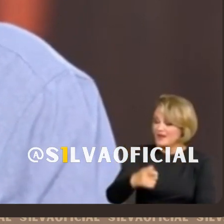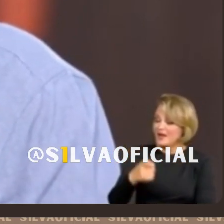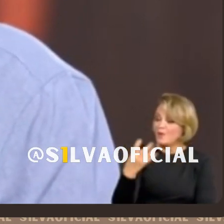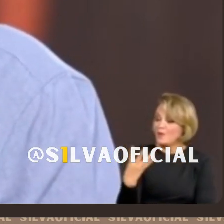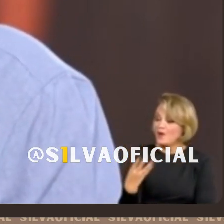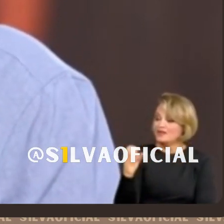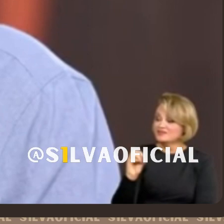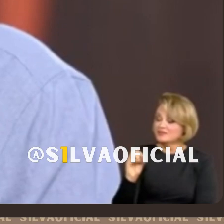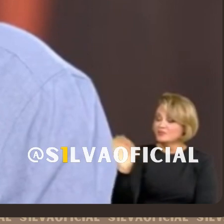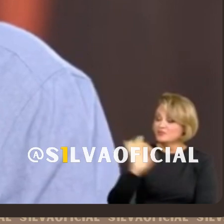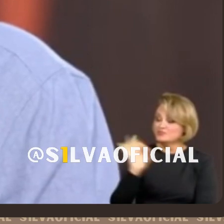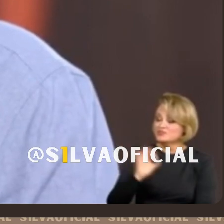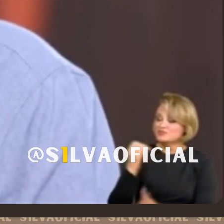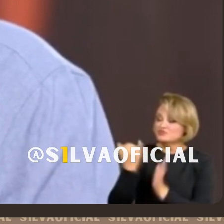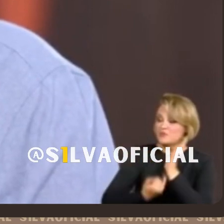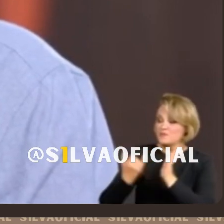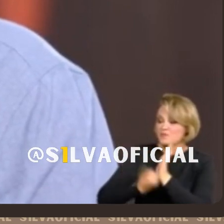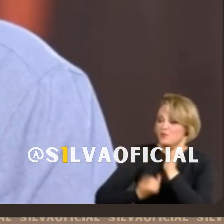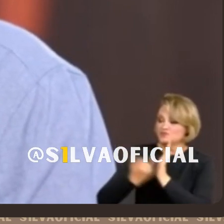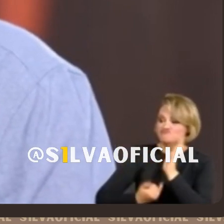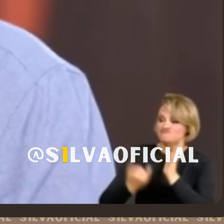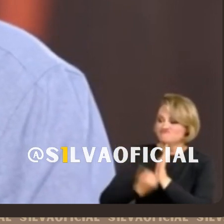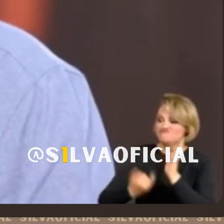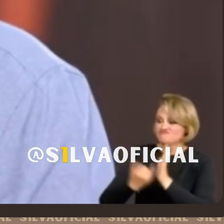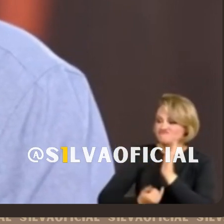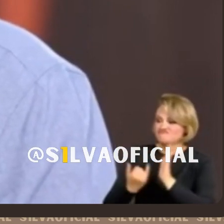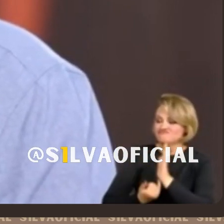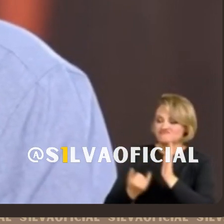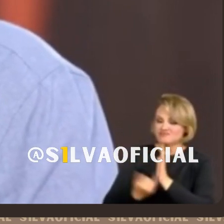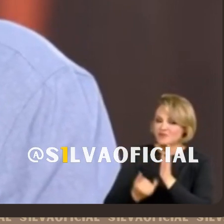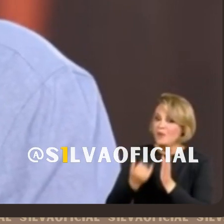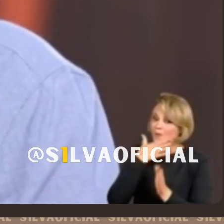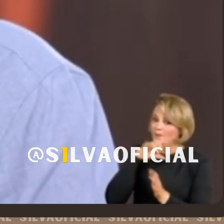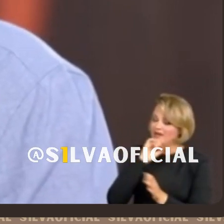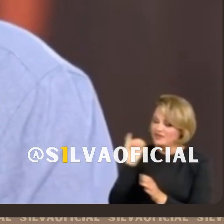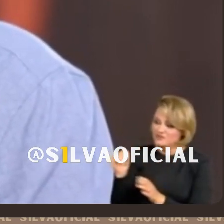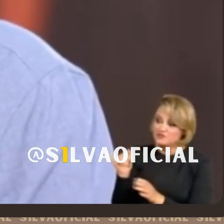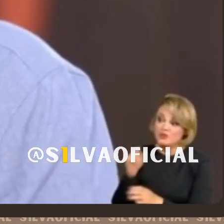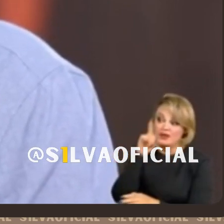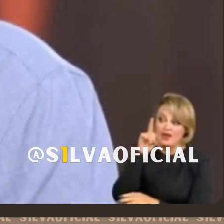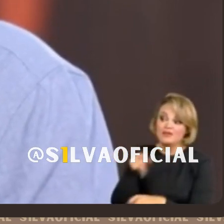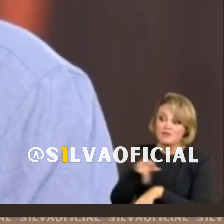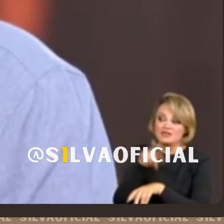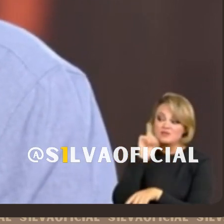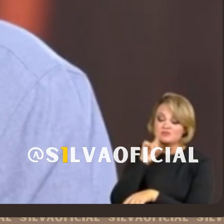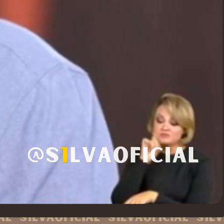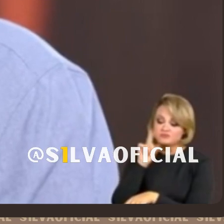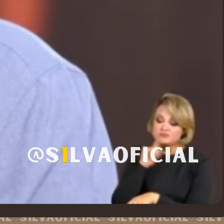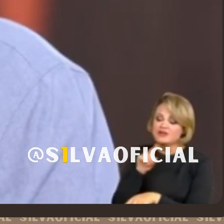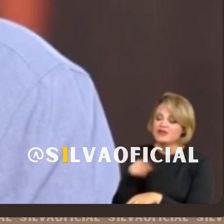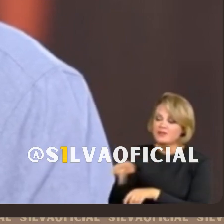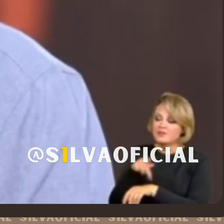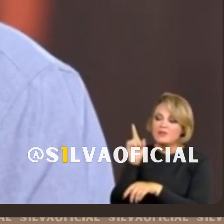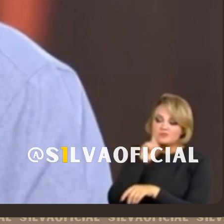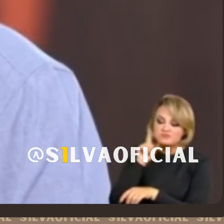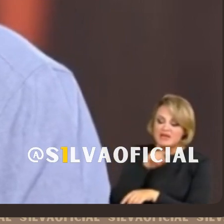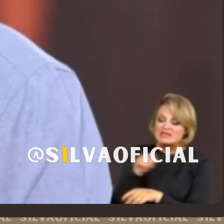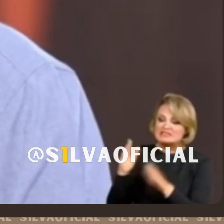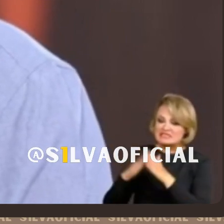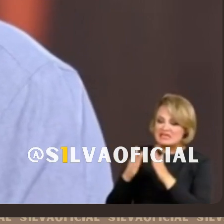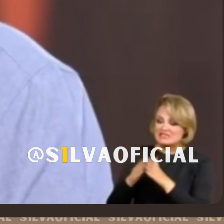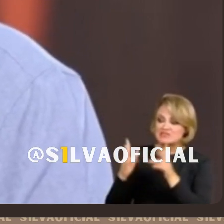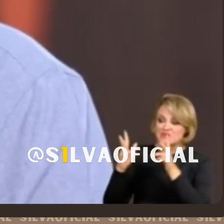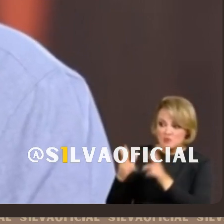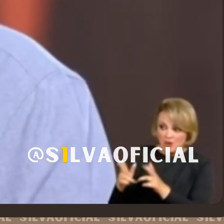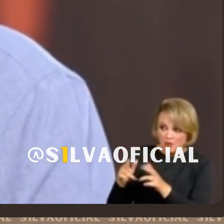Isso o pai dizendo pro filho. Nos Estados Unidos. É. Nos Estados Unidos, se fosse essa casa aqui e eu morresse, você teria que pagar